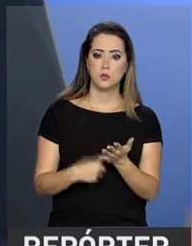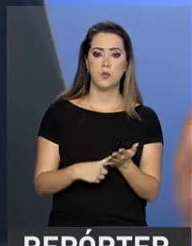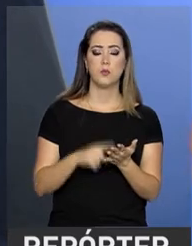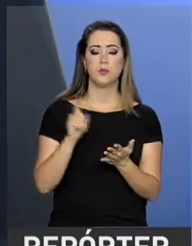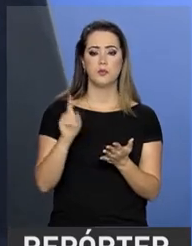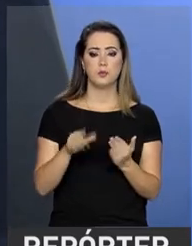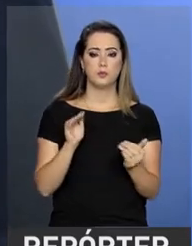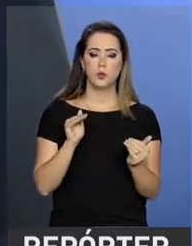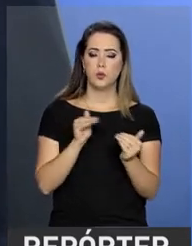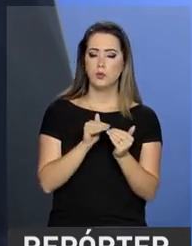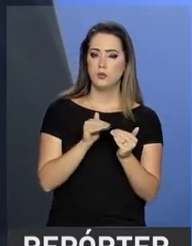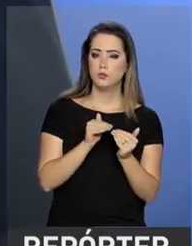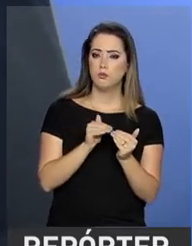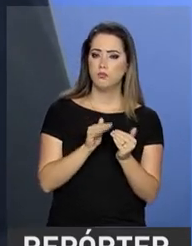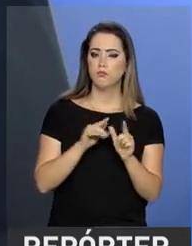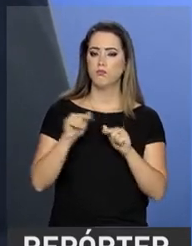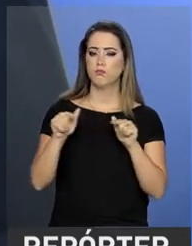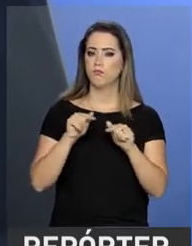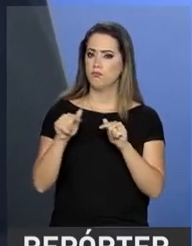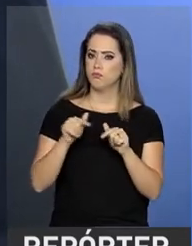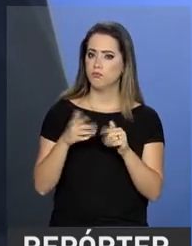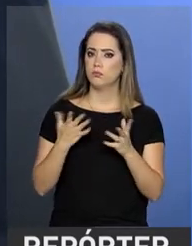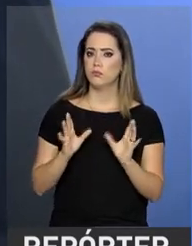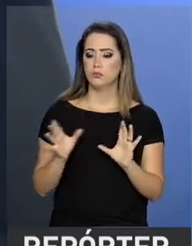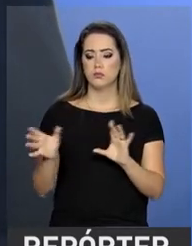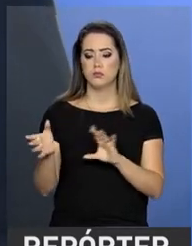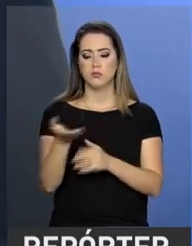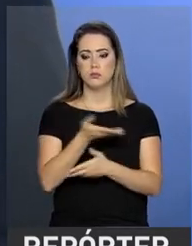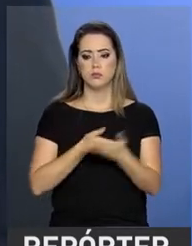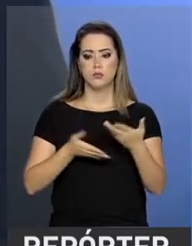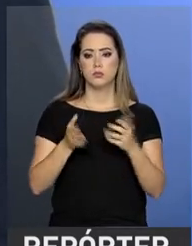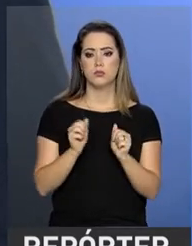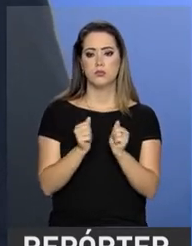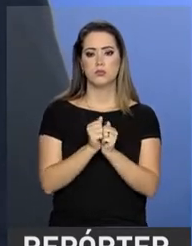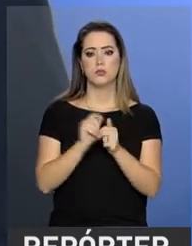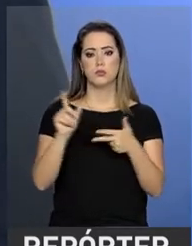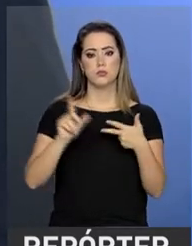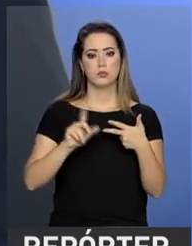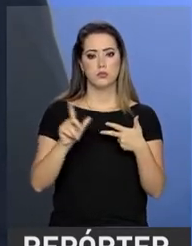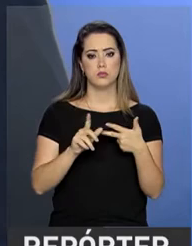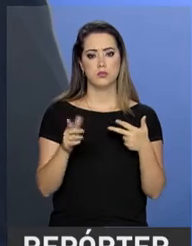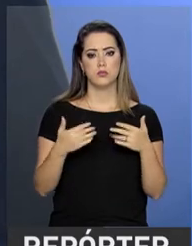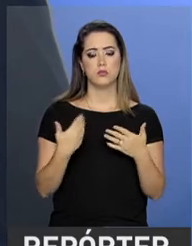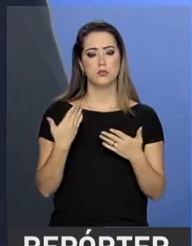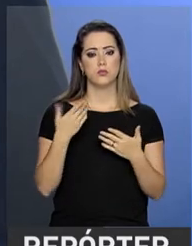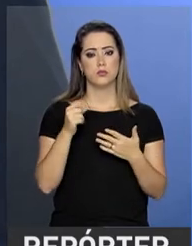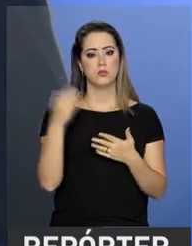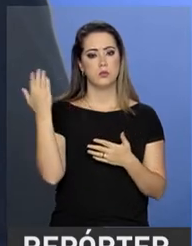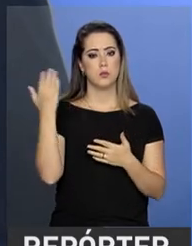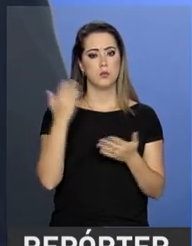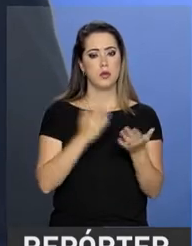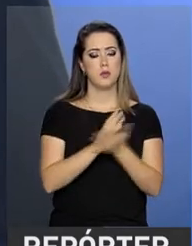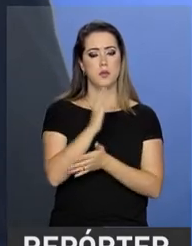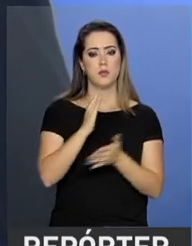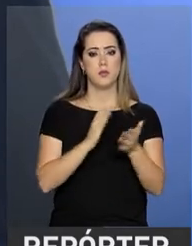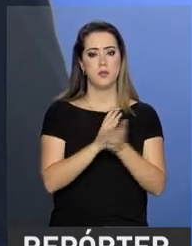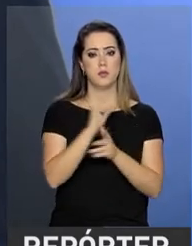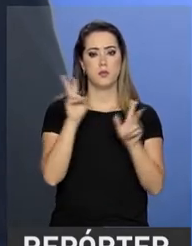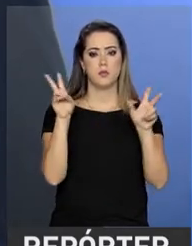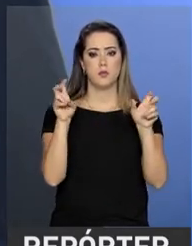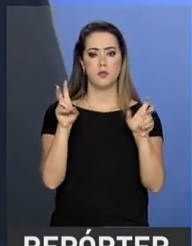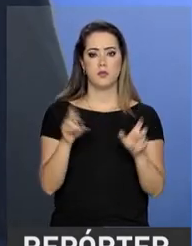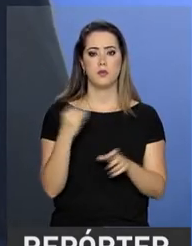é concentrar as ações na interrupção com o poder legislativo para aprovar temas importantes que estão em